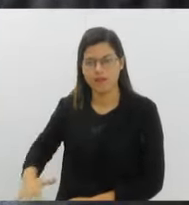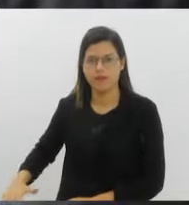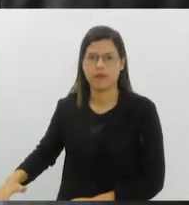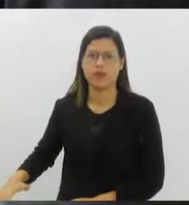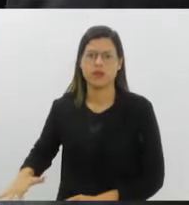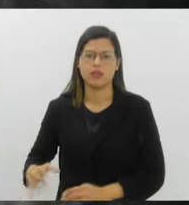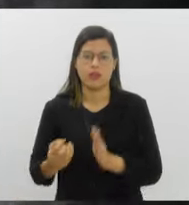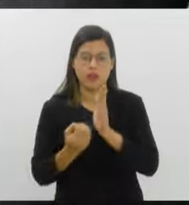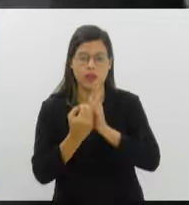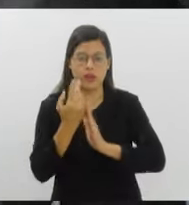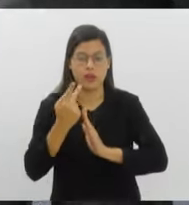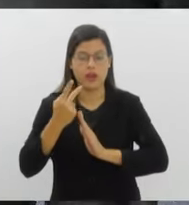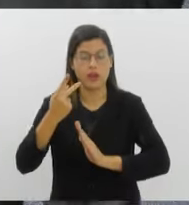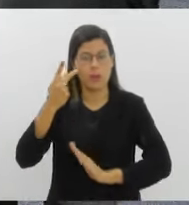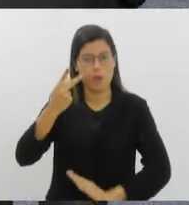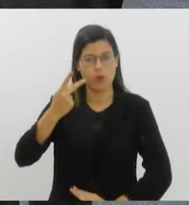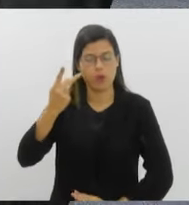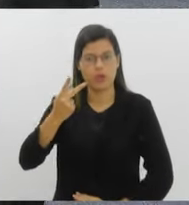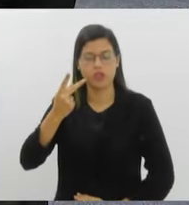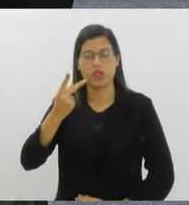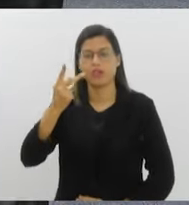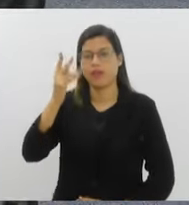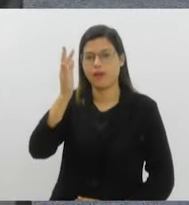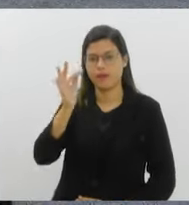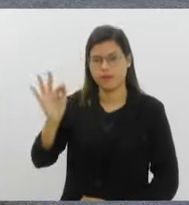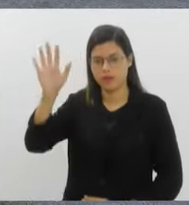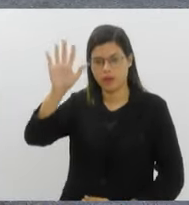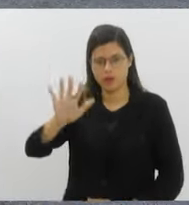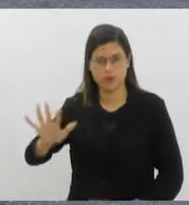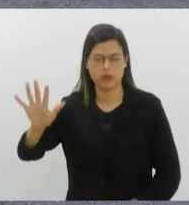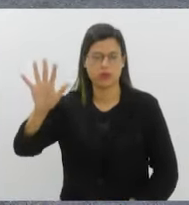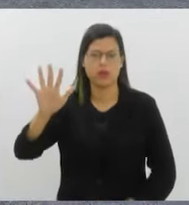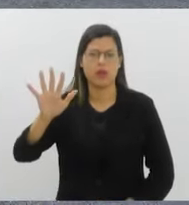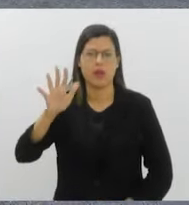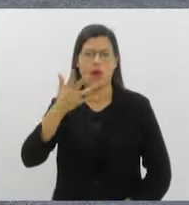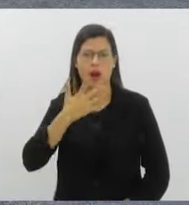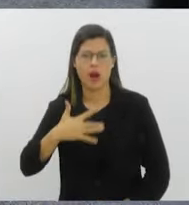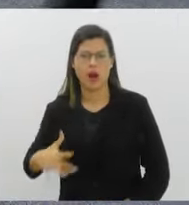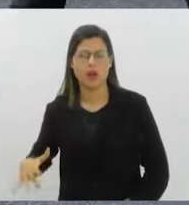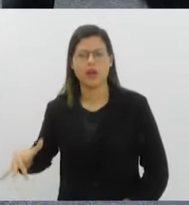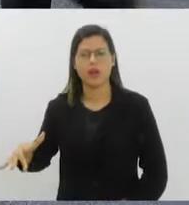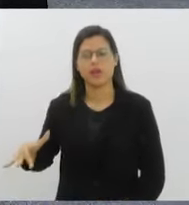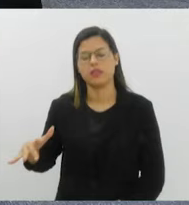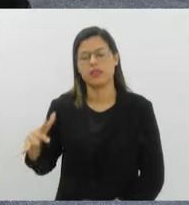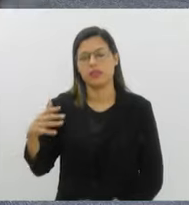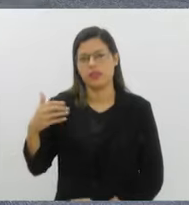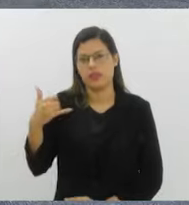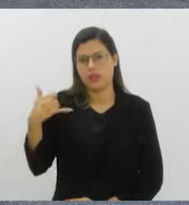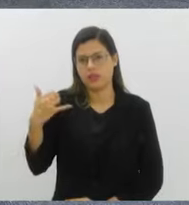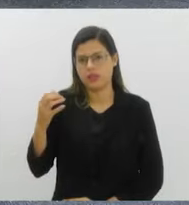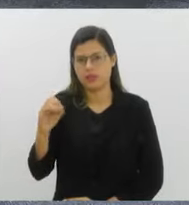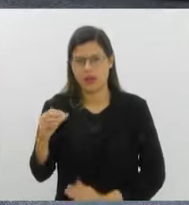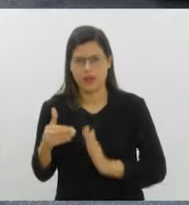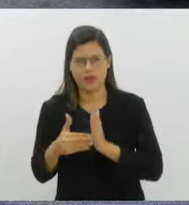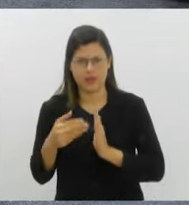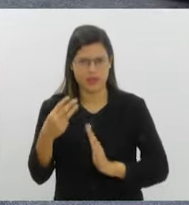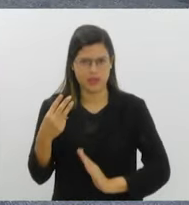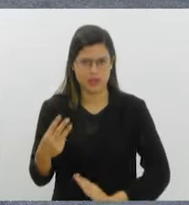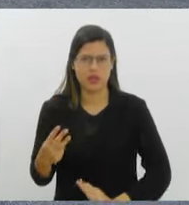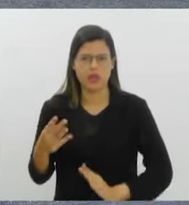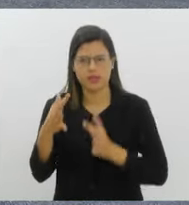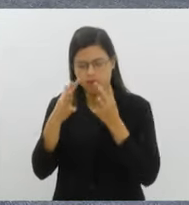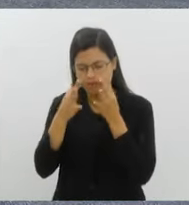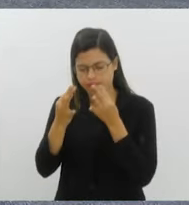de Atendimento Educacional Especializado a Crianças de 0 a 3 anos, conhecida como Atenção